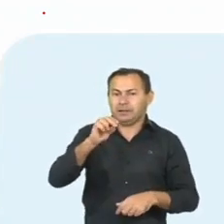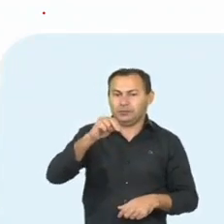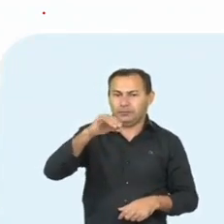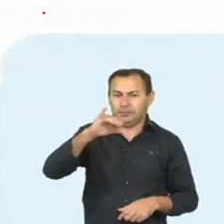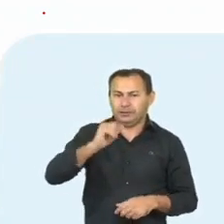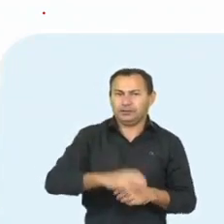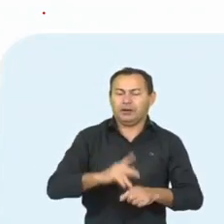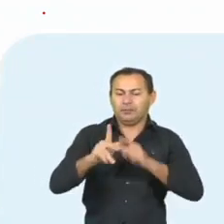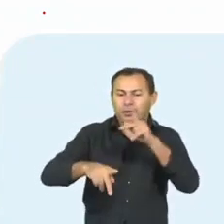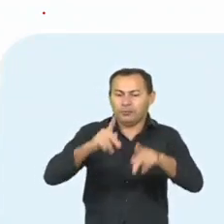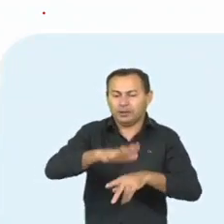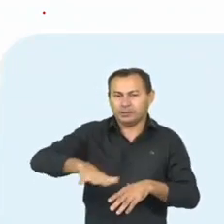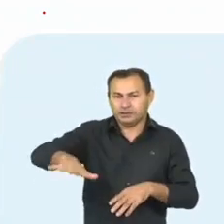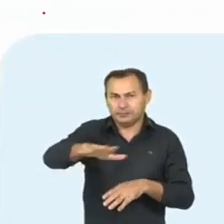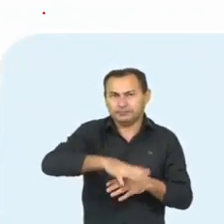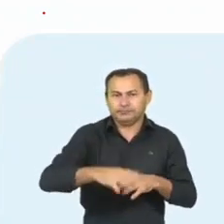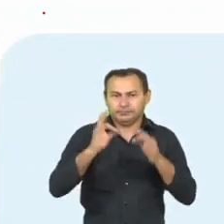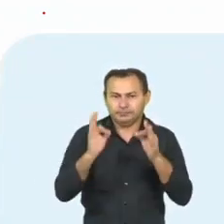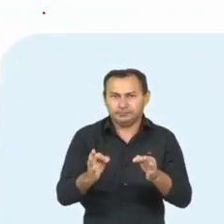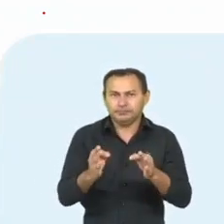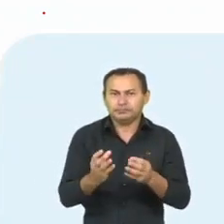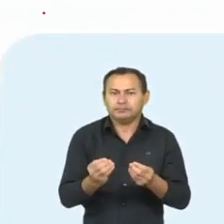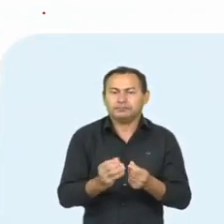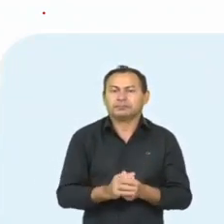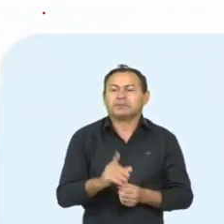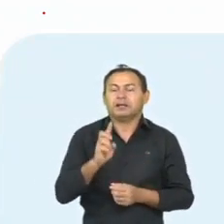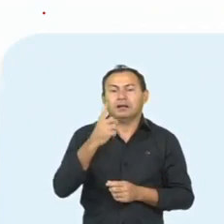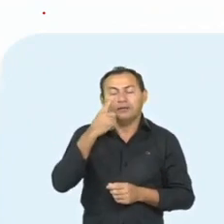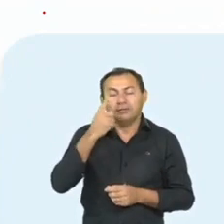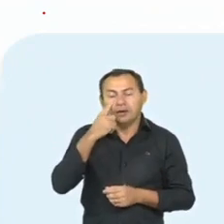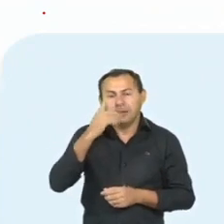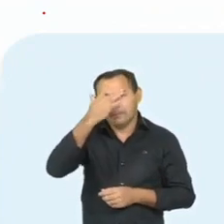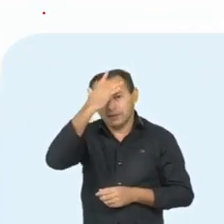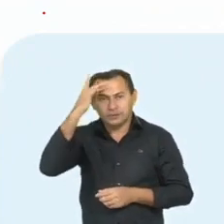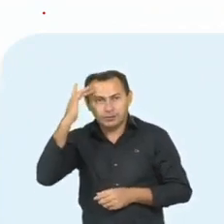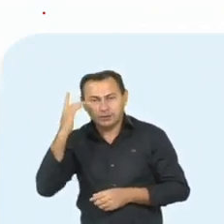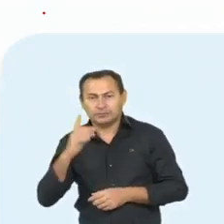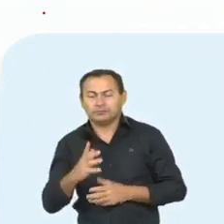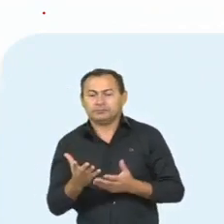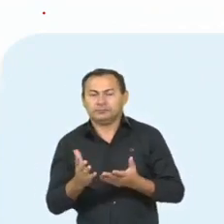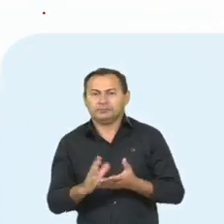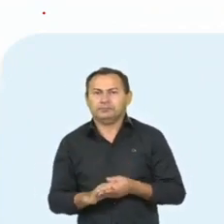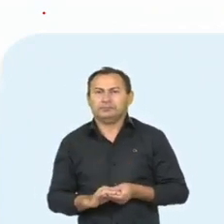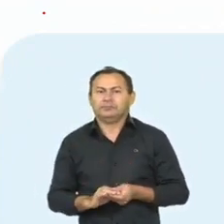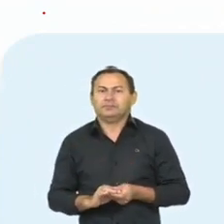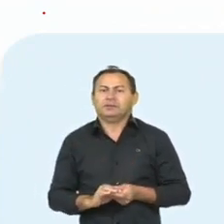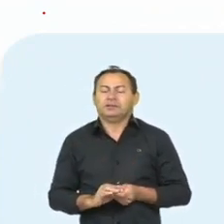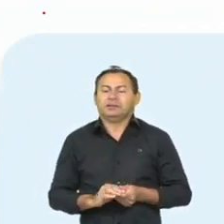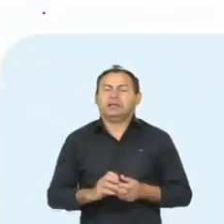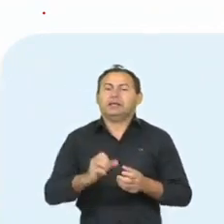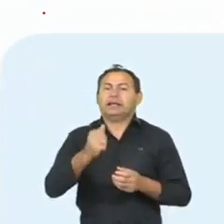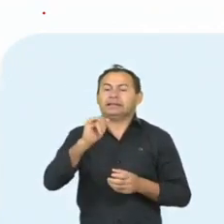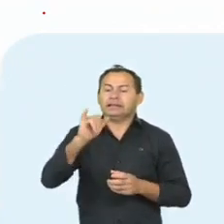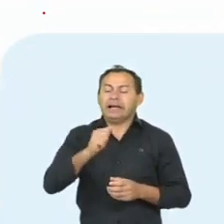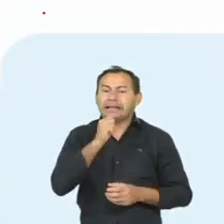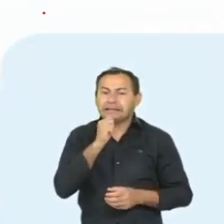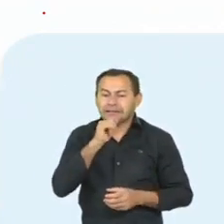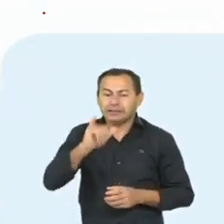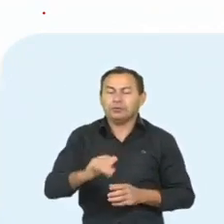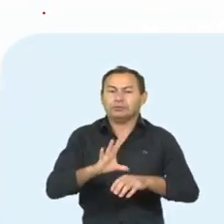na população. Tá? Então, ela verifica pessoas que ficaram e estão